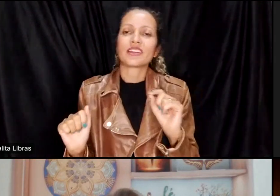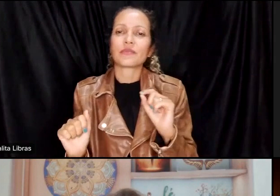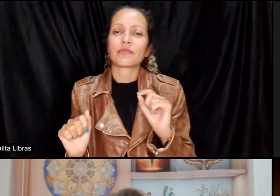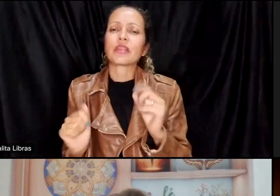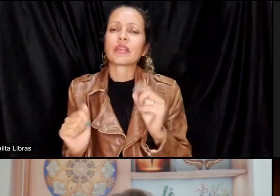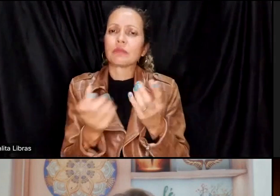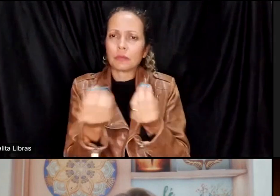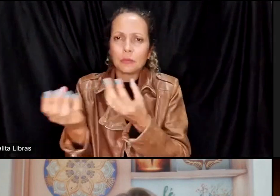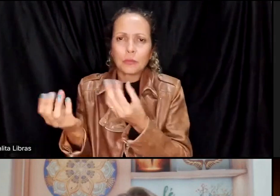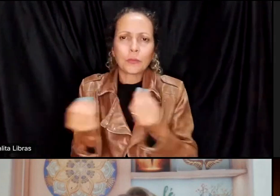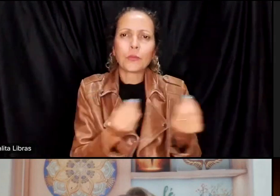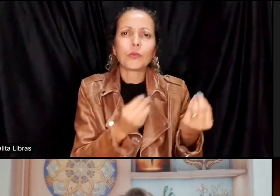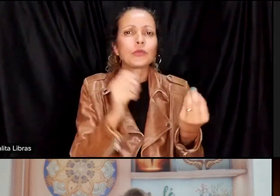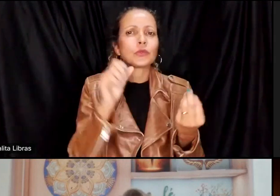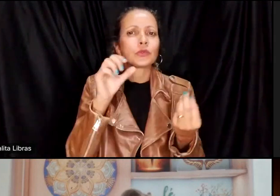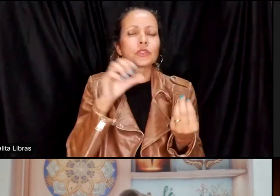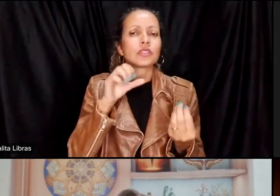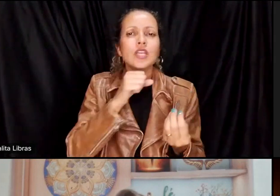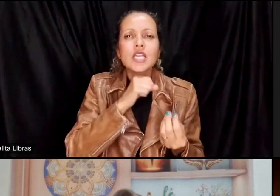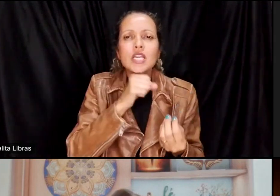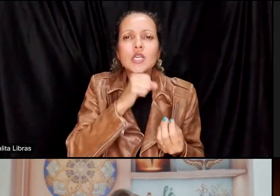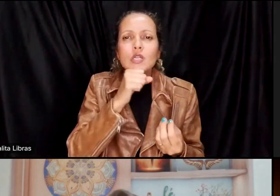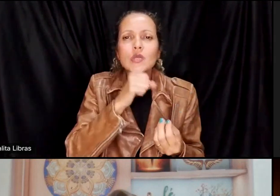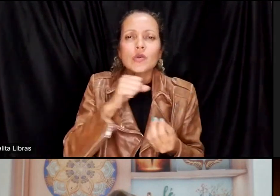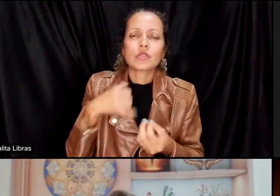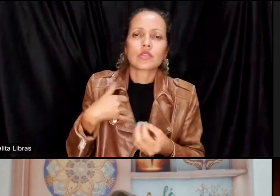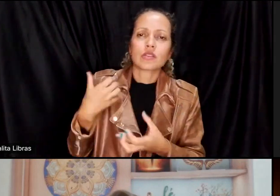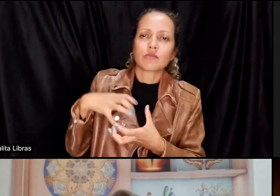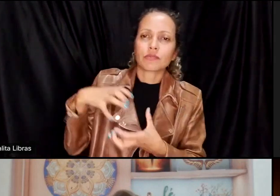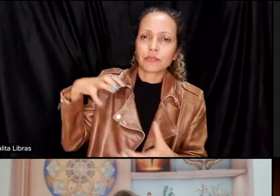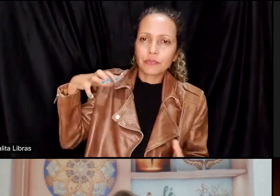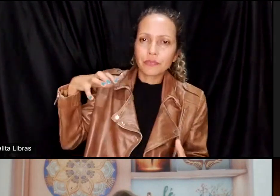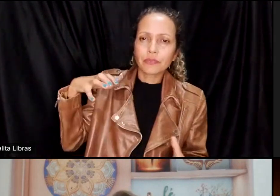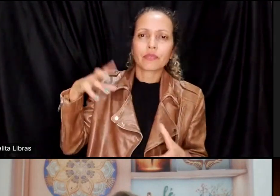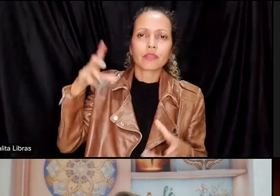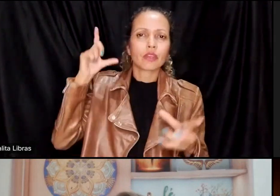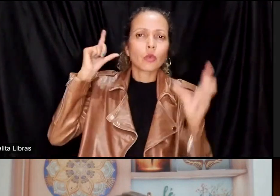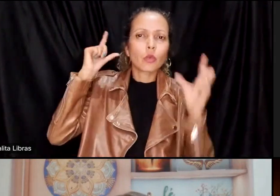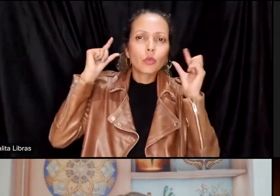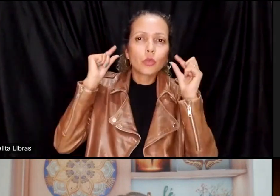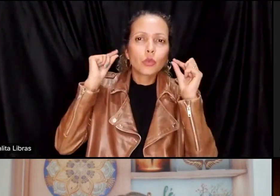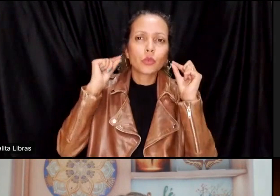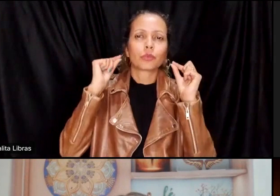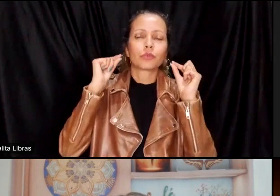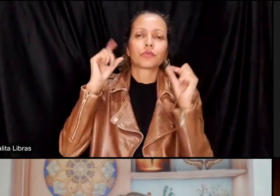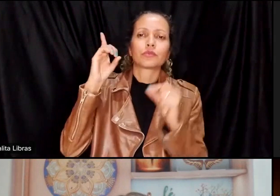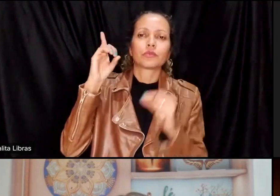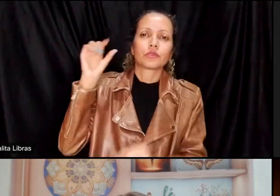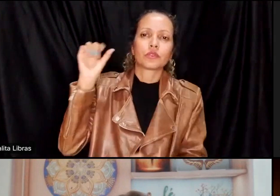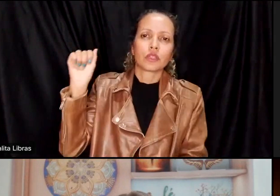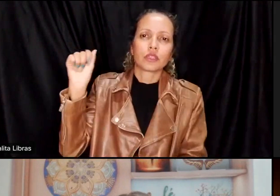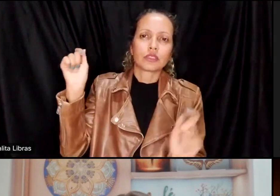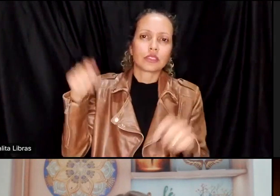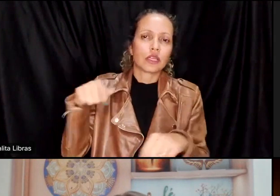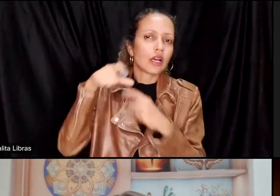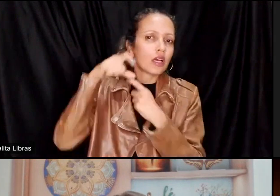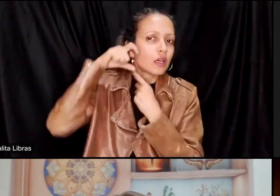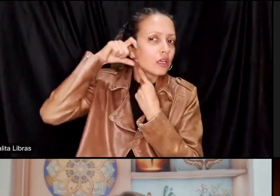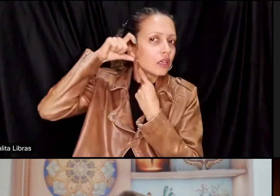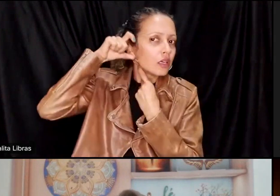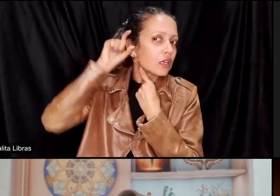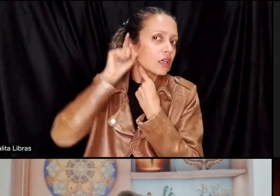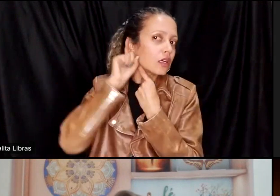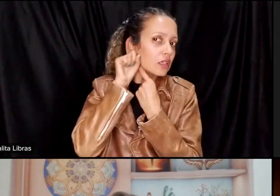né? Muitos idosos. A criança com deficiência auditiva, você coloca um aparelho auditivo